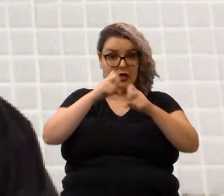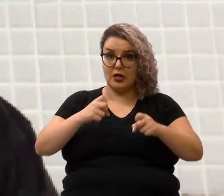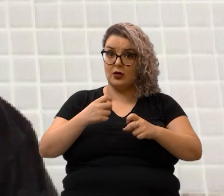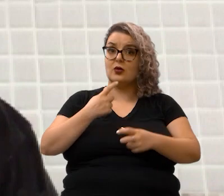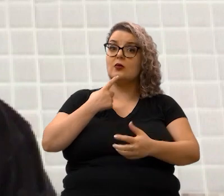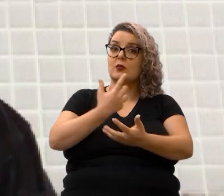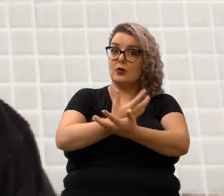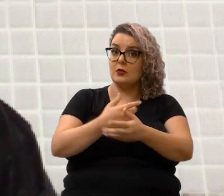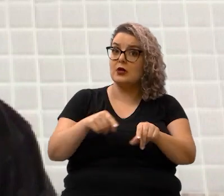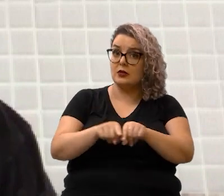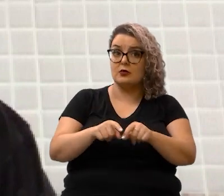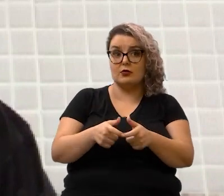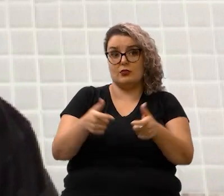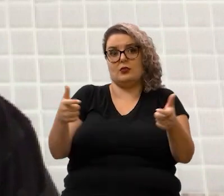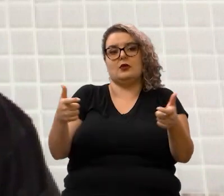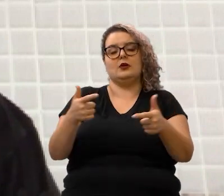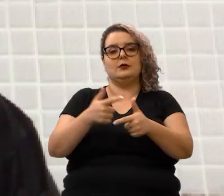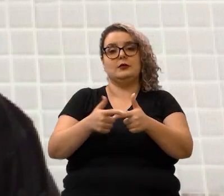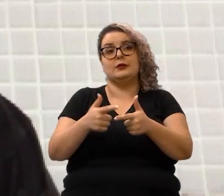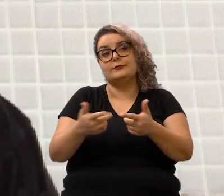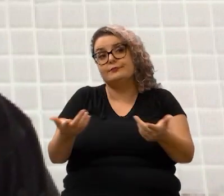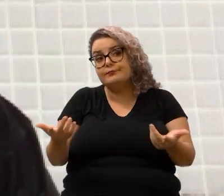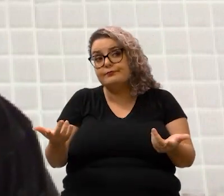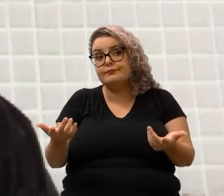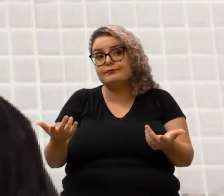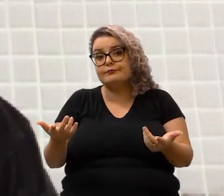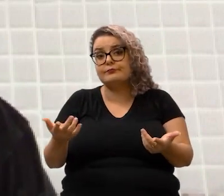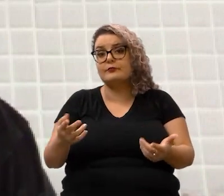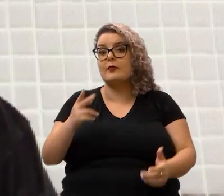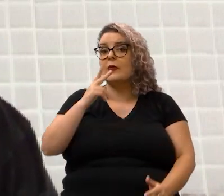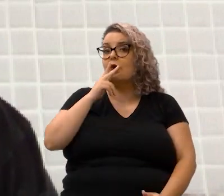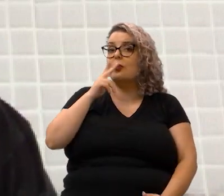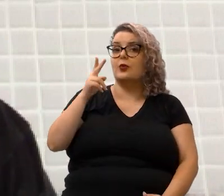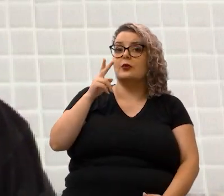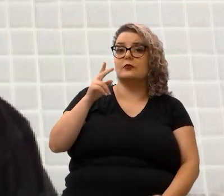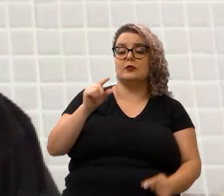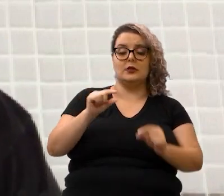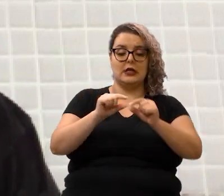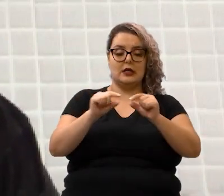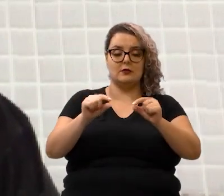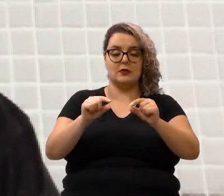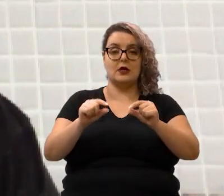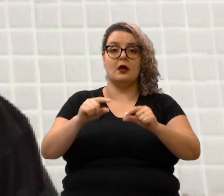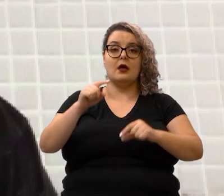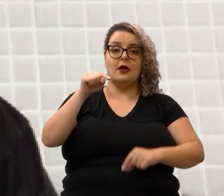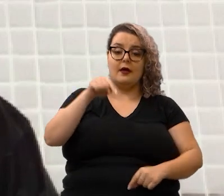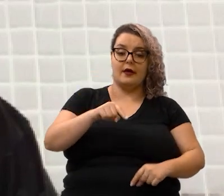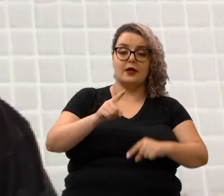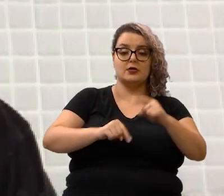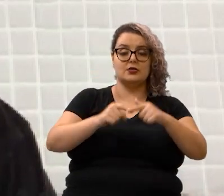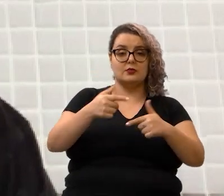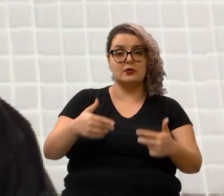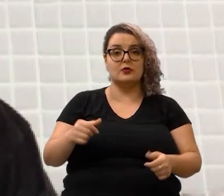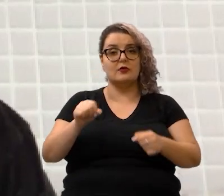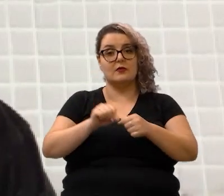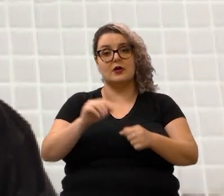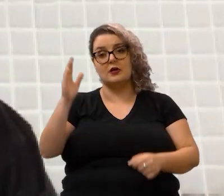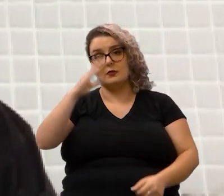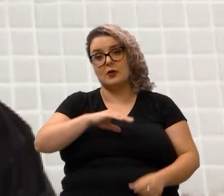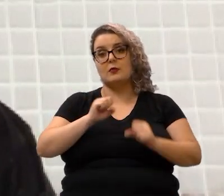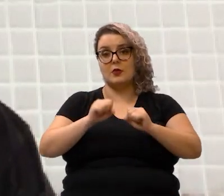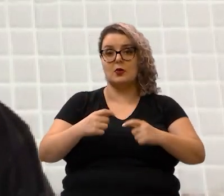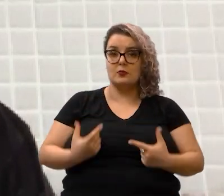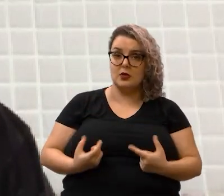os ossos também. E o grande problema é que, sabe, o cigarro está lá escrito: este produto faz mal, pode